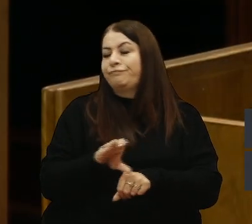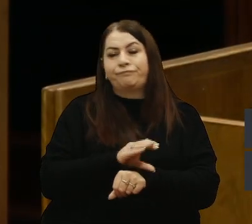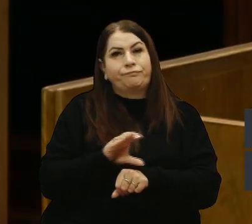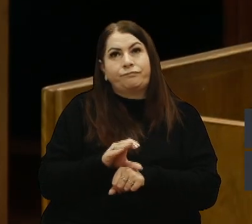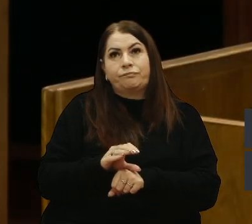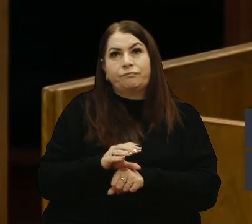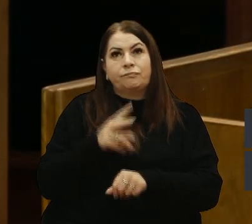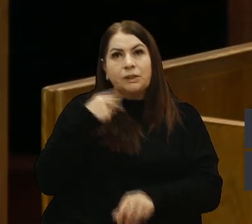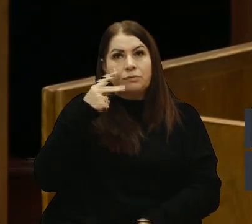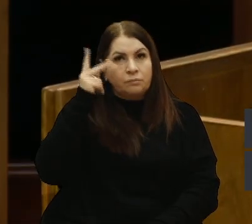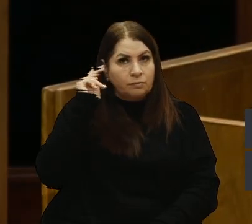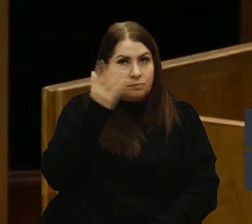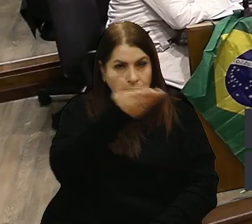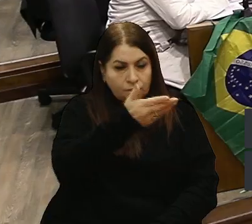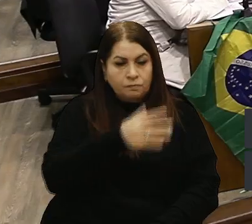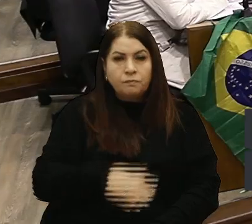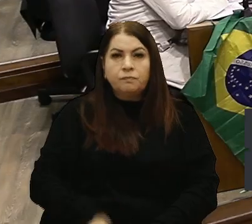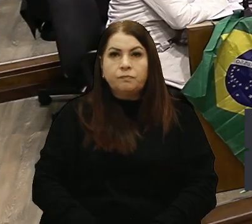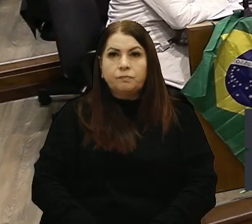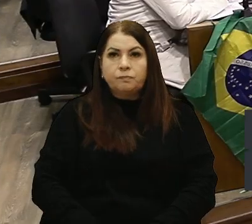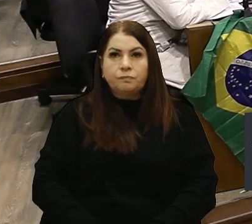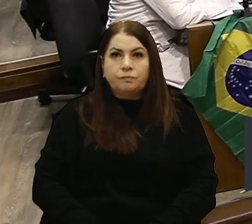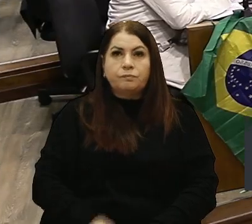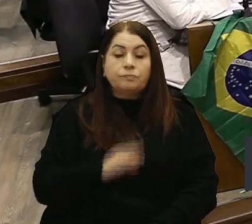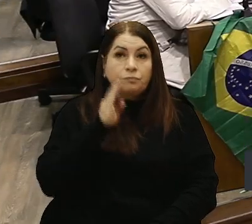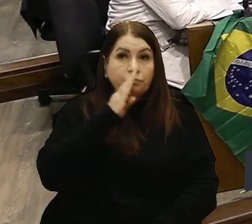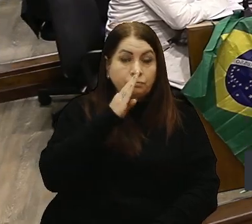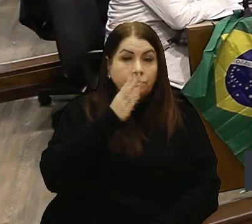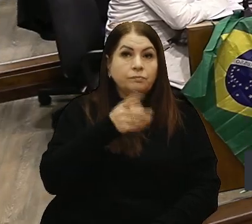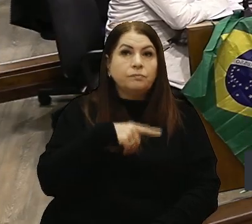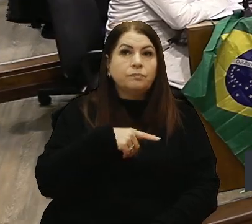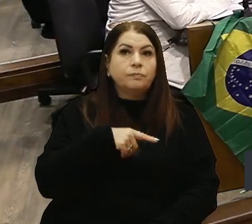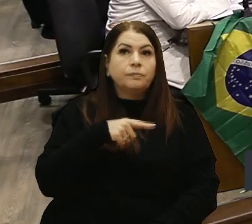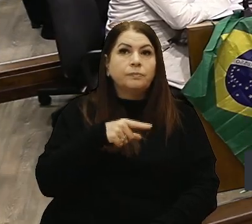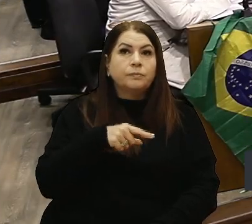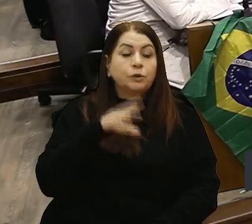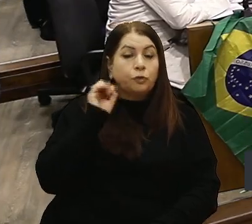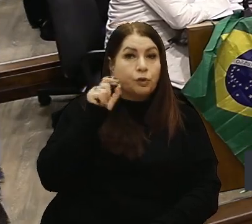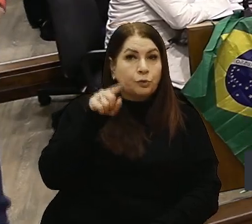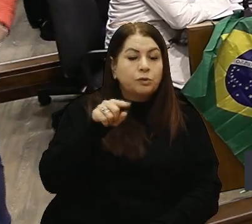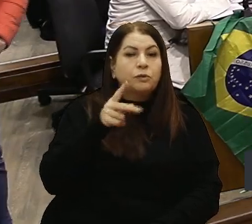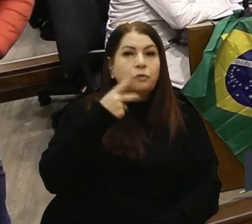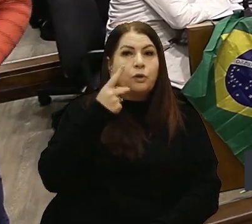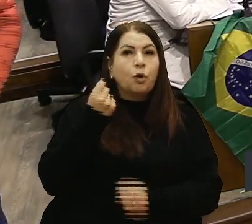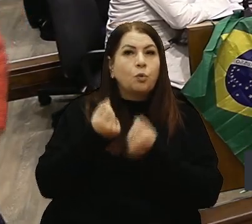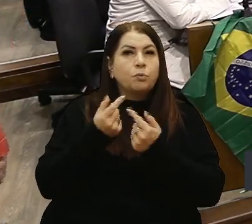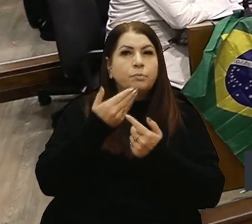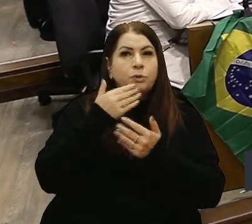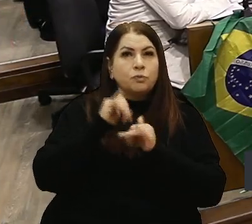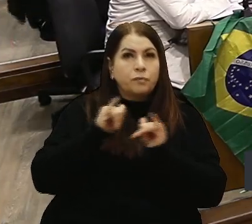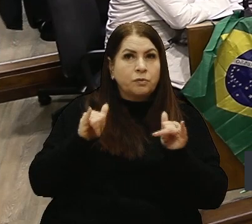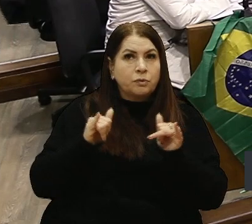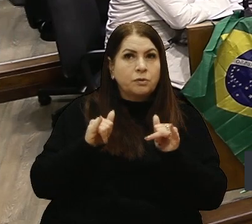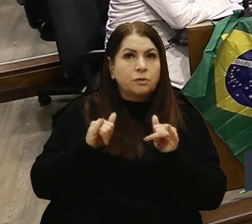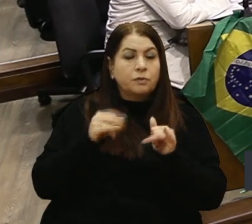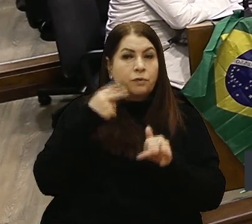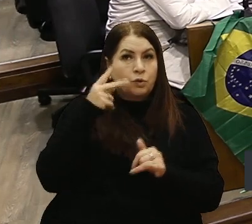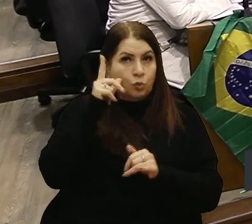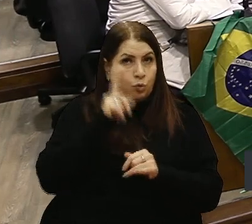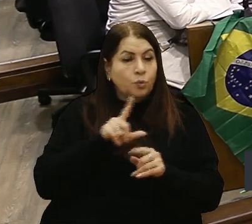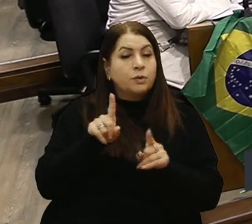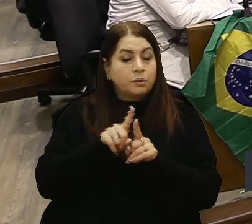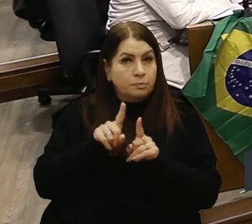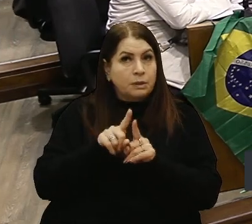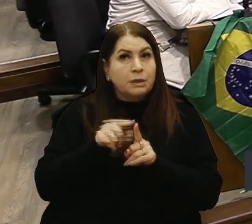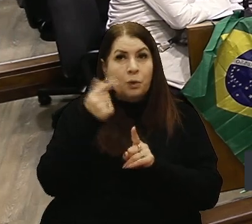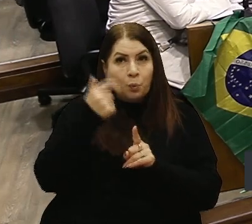Pois não, vereador Iago Morandi. Bem rapidinho, então, aqui ouvindo o senhor que falou de alguns pedidos de informações, mas vereador Lucas também,